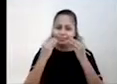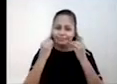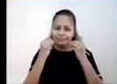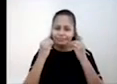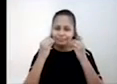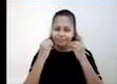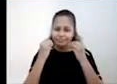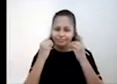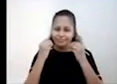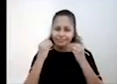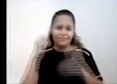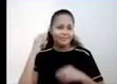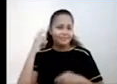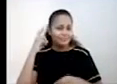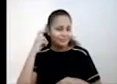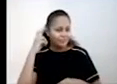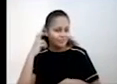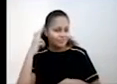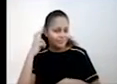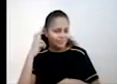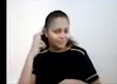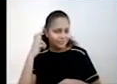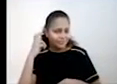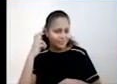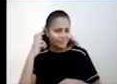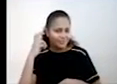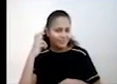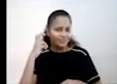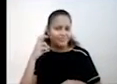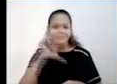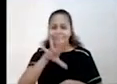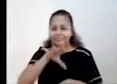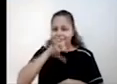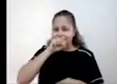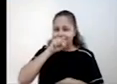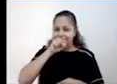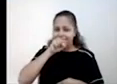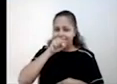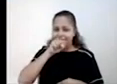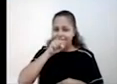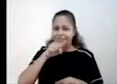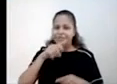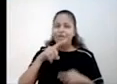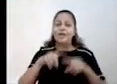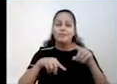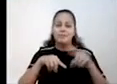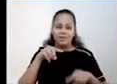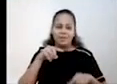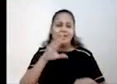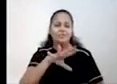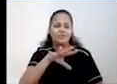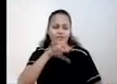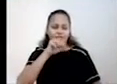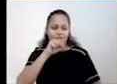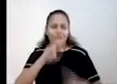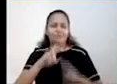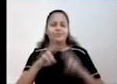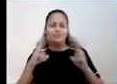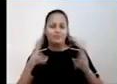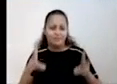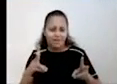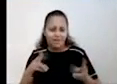e olfativas. Cada ambiente tinha cores diferentes, objetos para tocar e pisar e cheiros